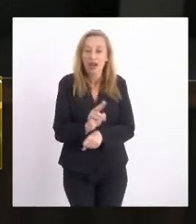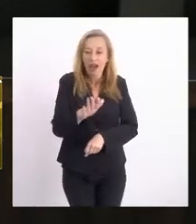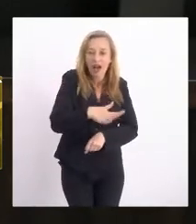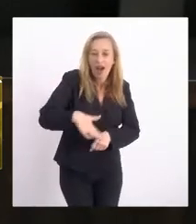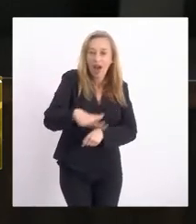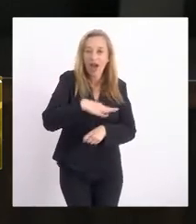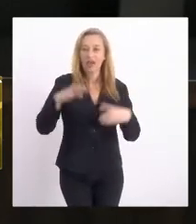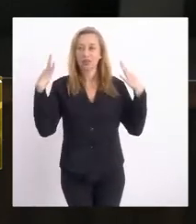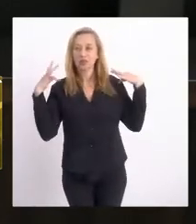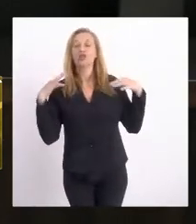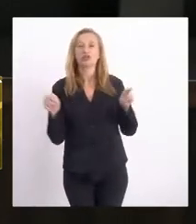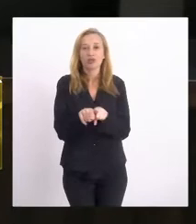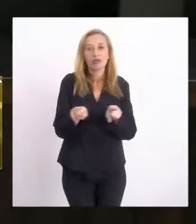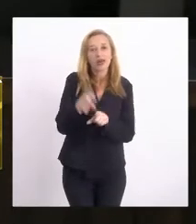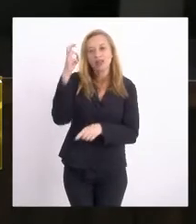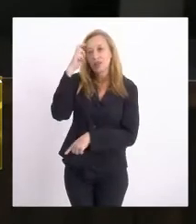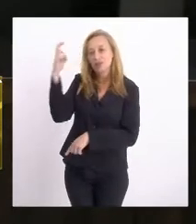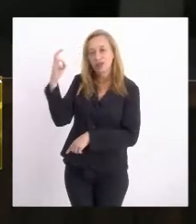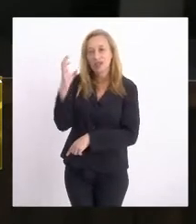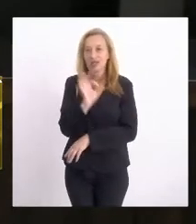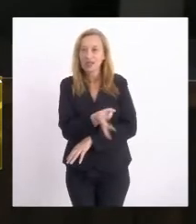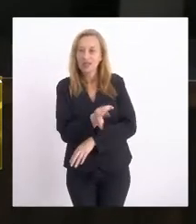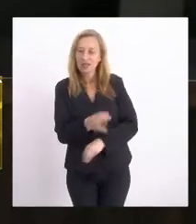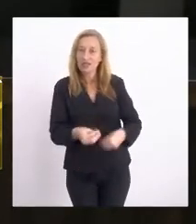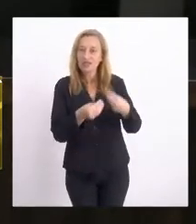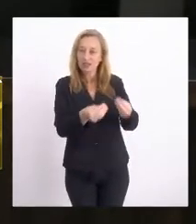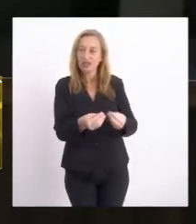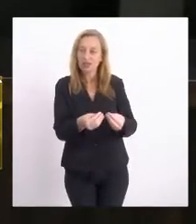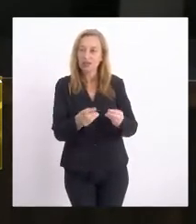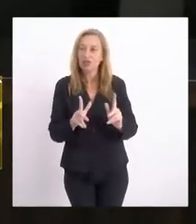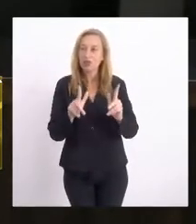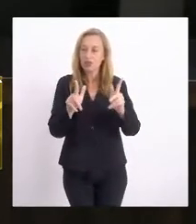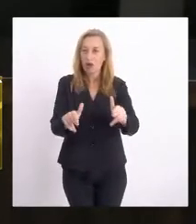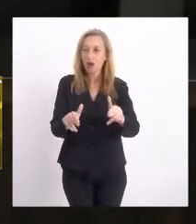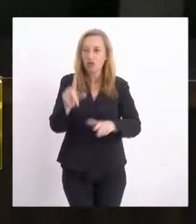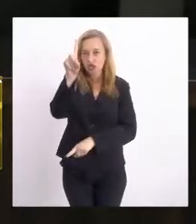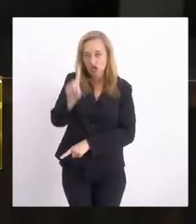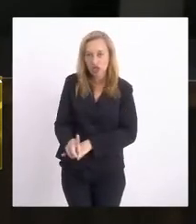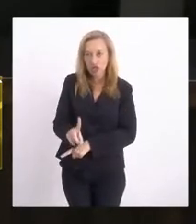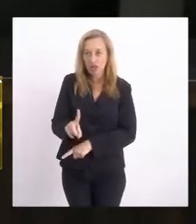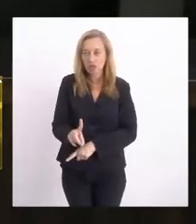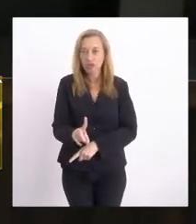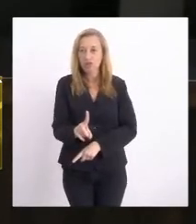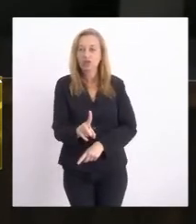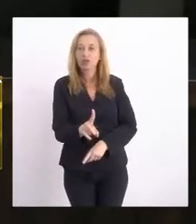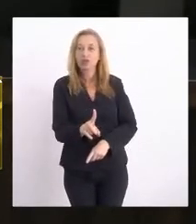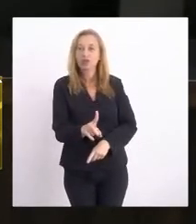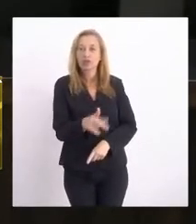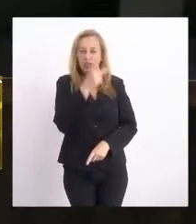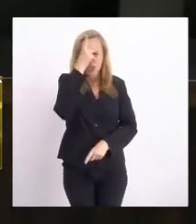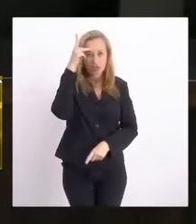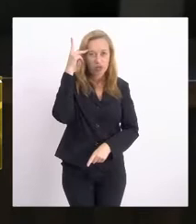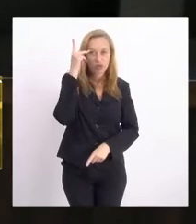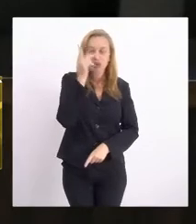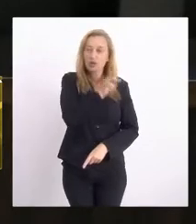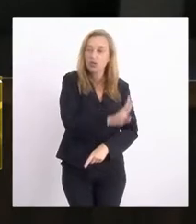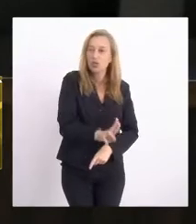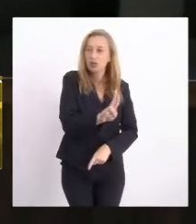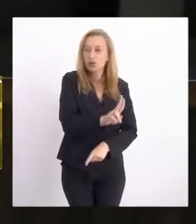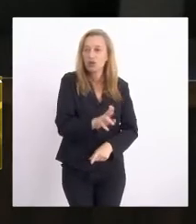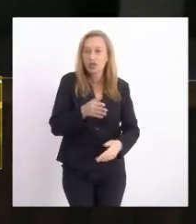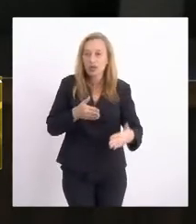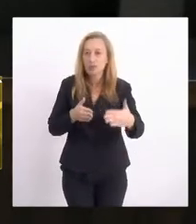e da cultura garantindo ao mesmo tempo os direitos dos consumidores impedindo a